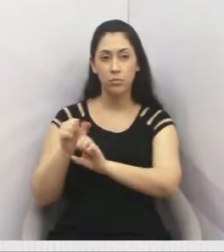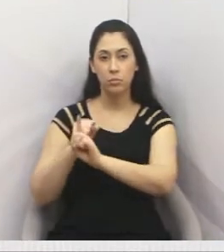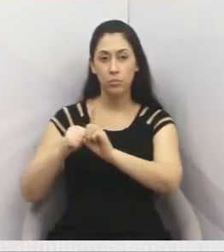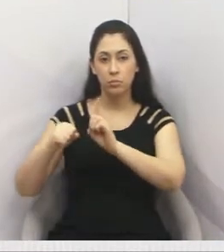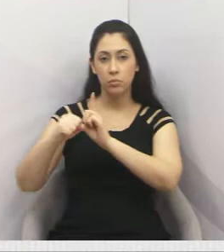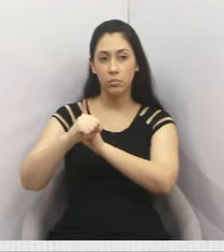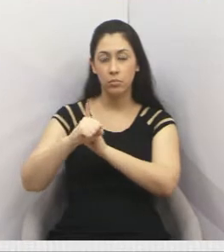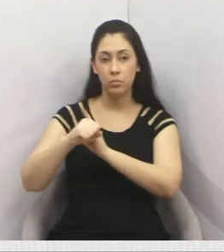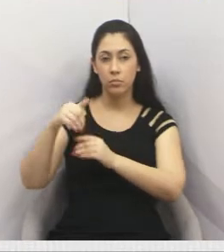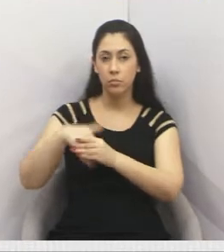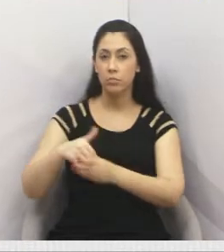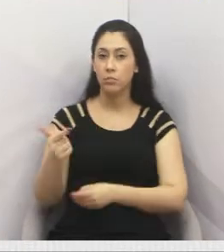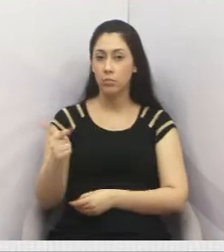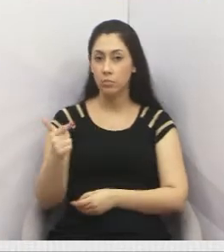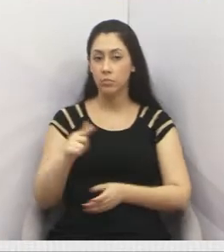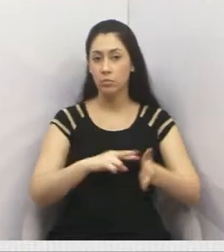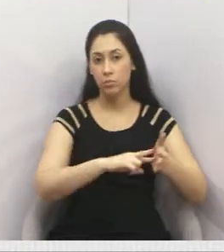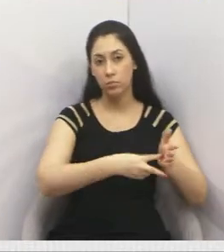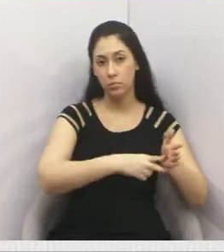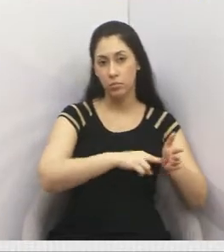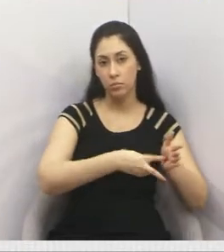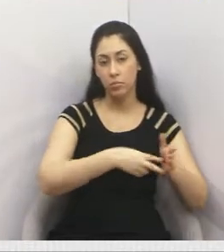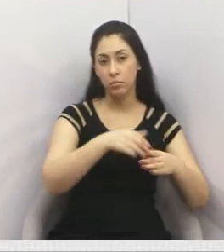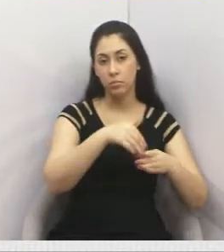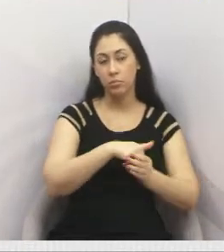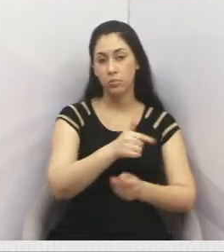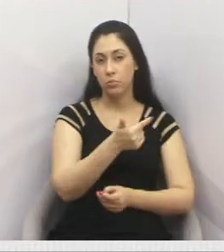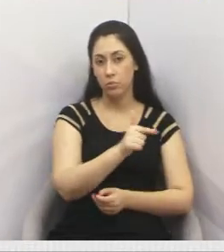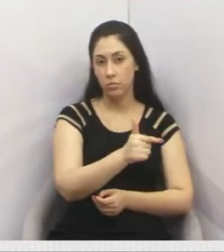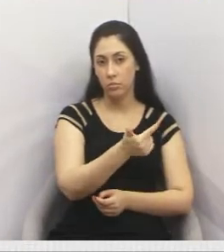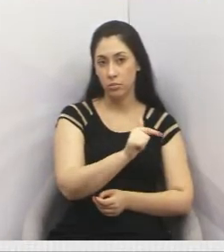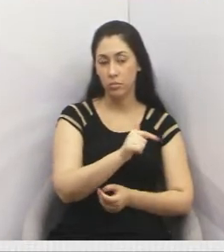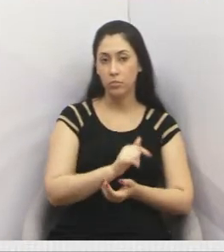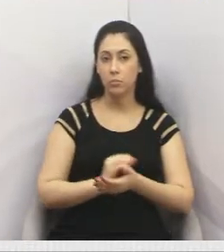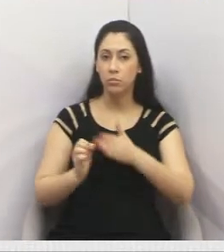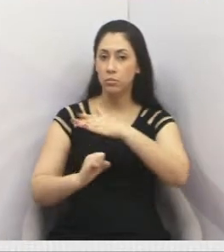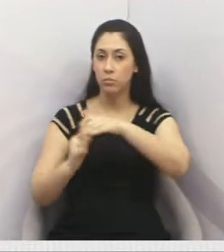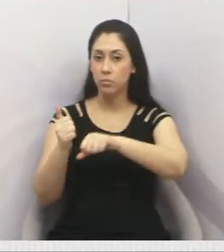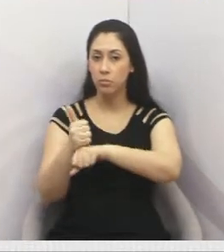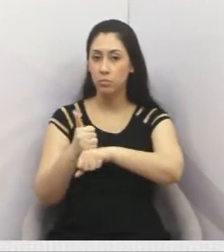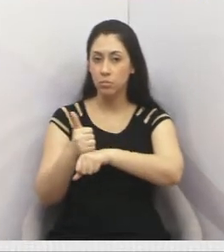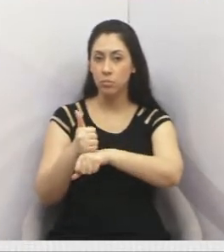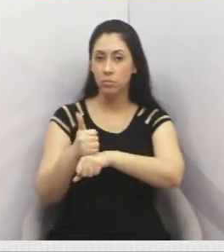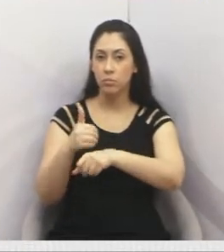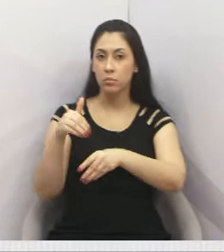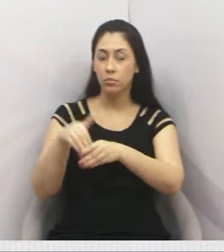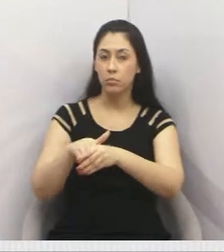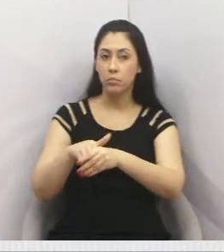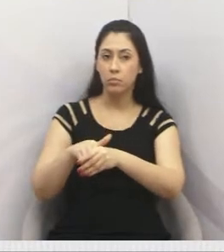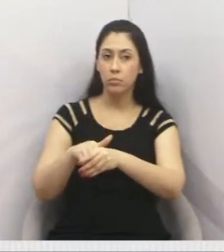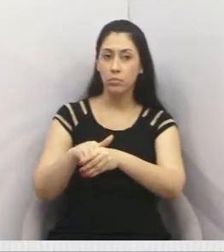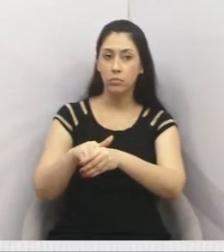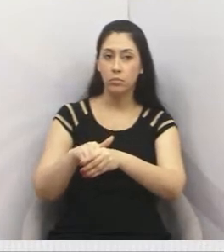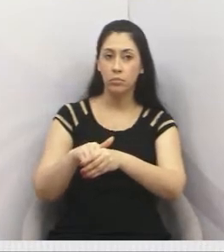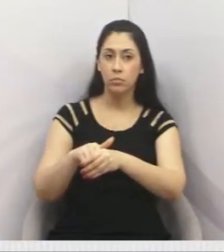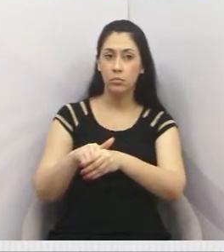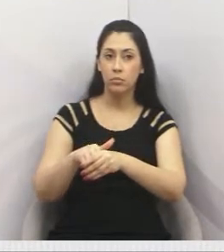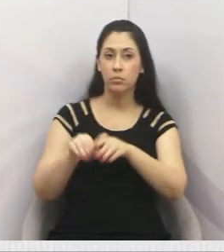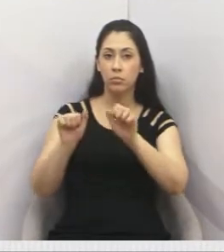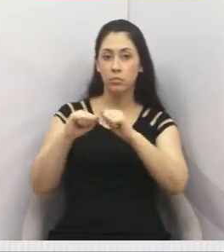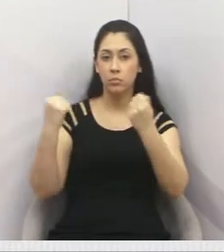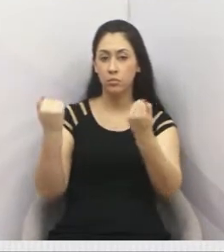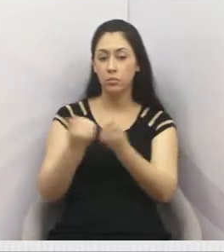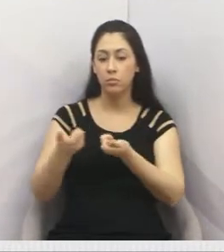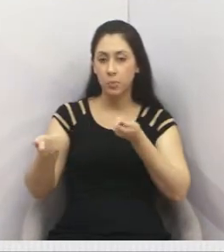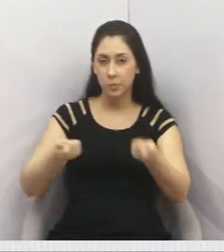Movimentos populares em branco, entidade de classe sindical em branco, empresas ou entidades profissionais, Associação das Empresas de Mineração